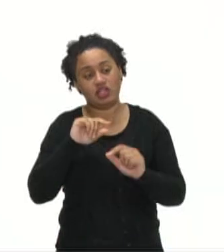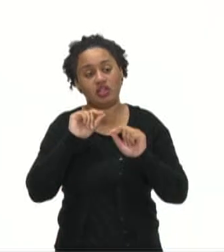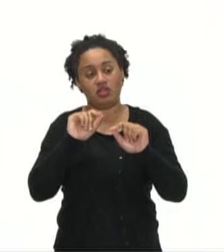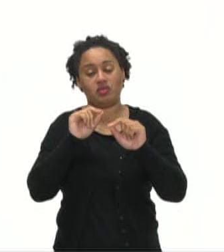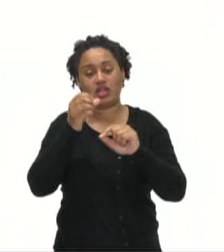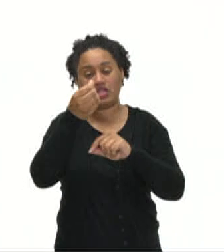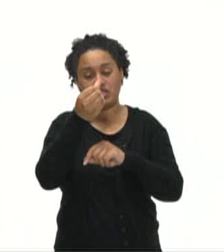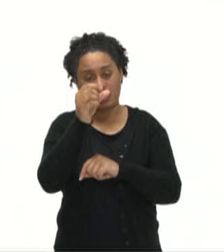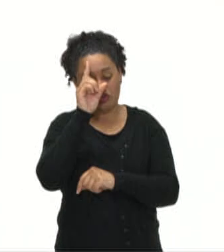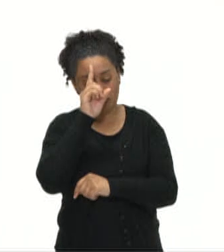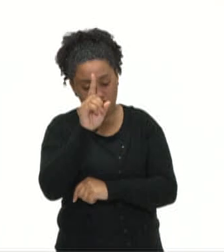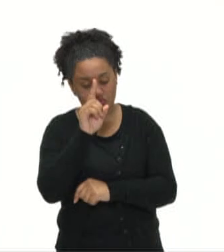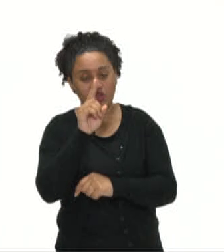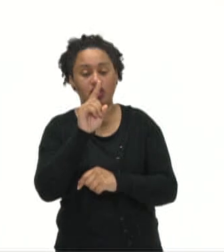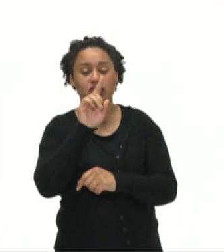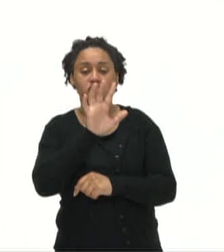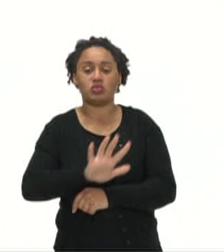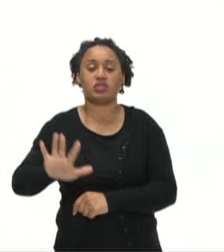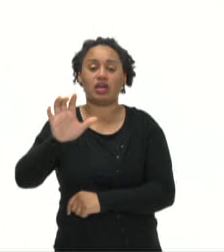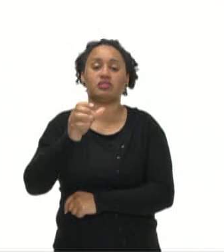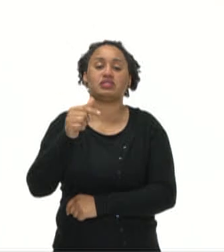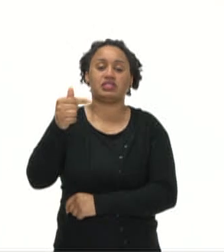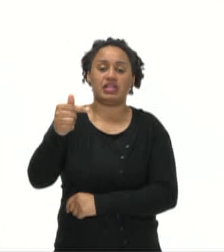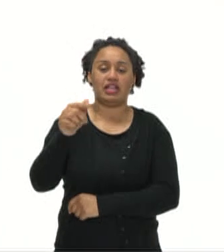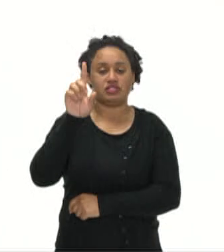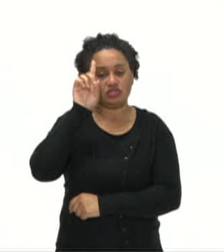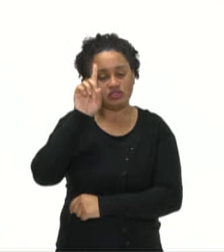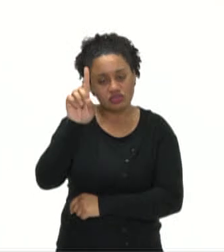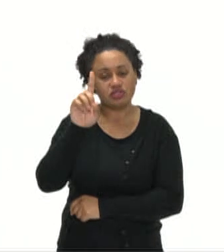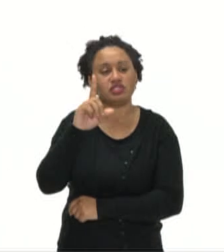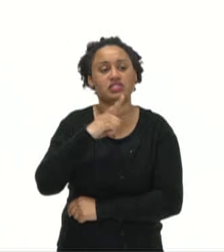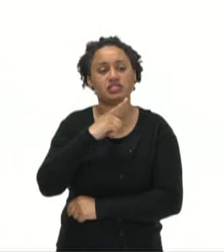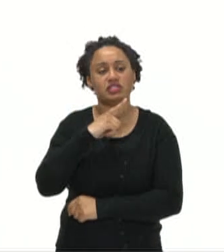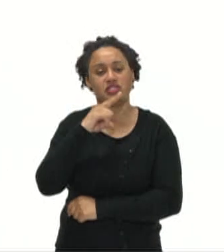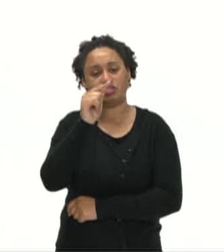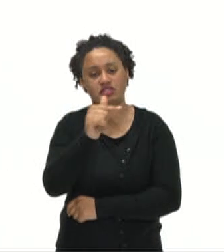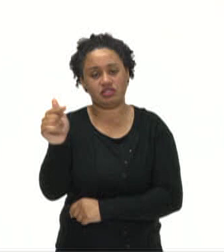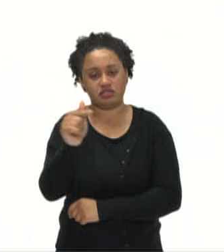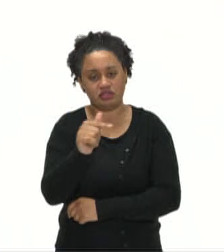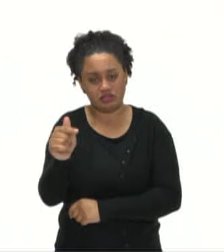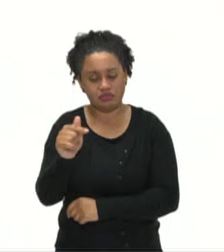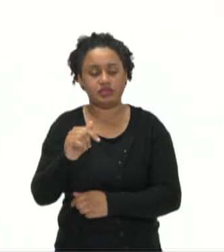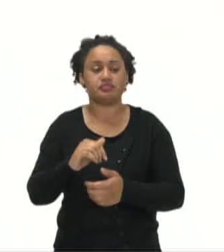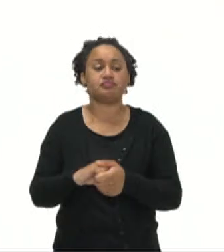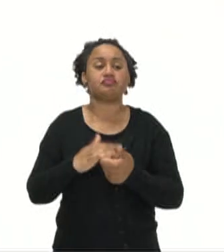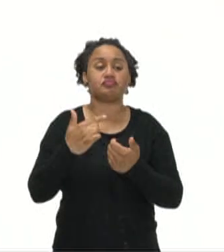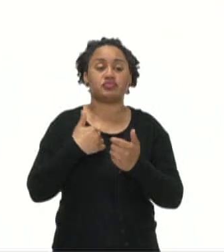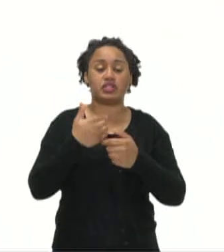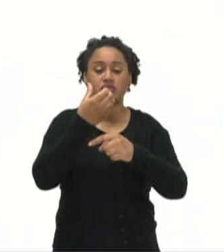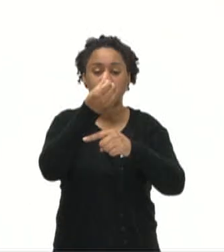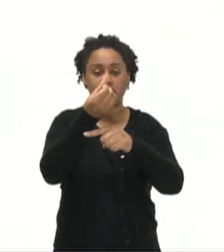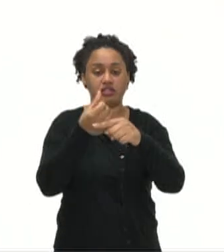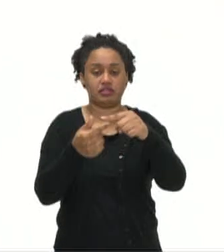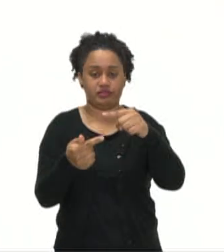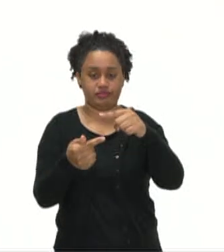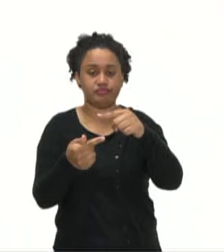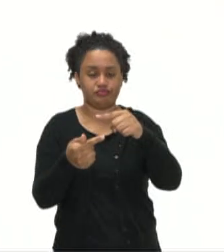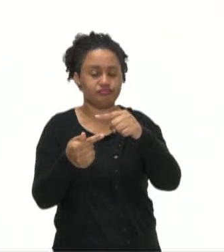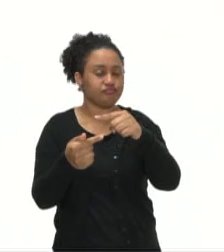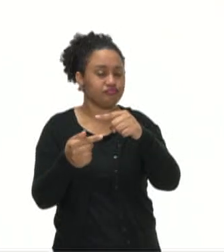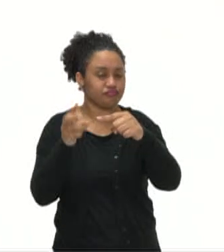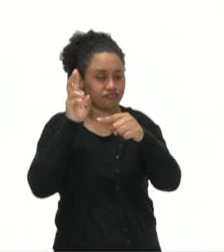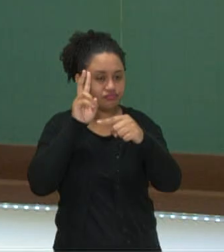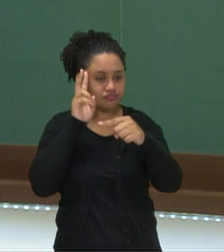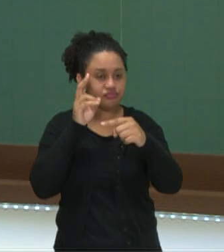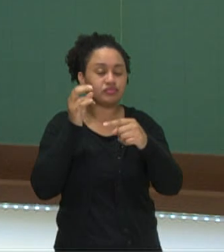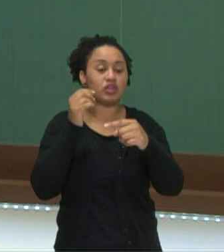então, 6 dias de um total de 7 dias que tem na semana. Então, eu represento como 6 sobre 7. Lembrem?